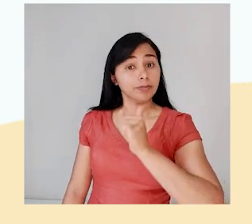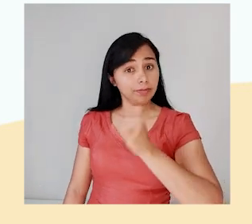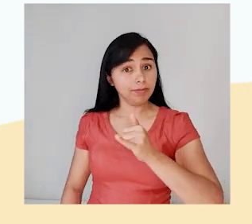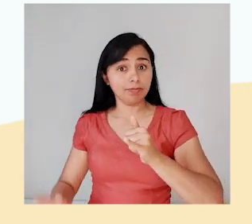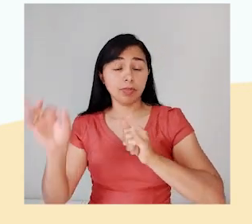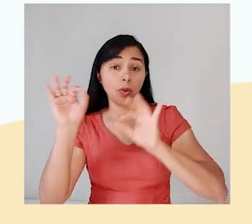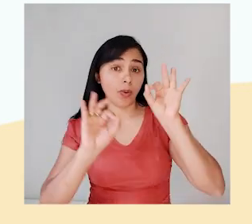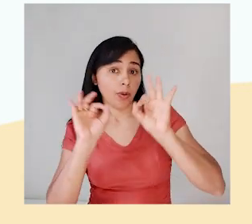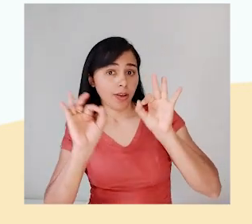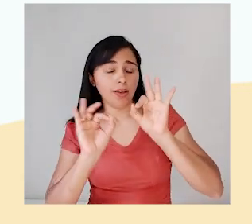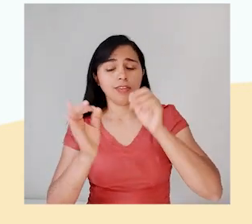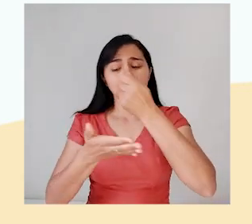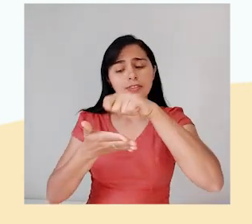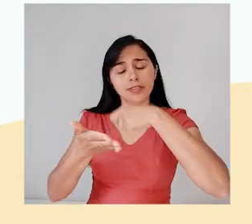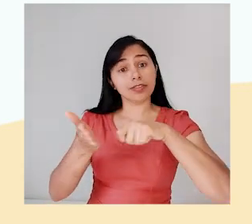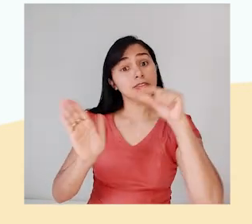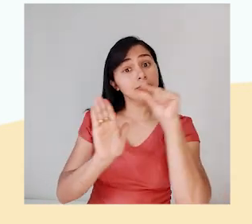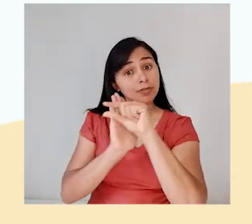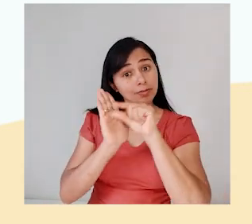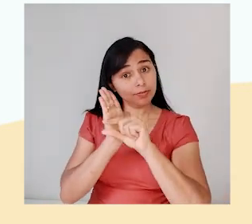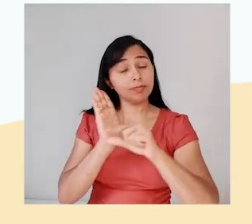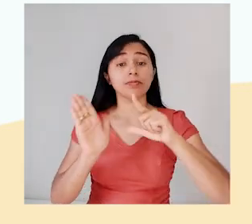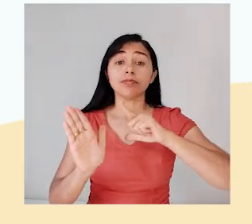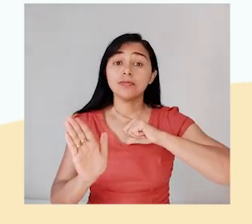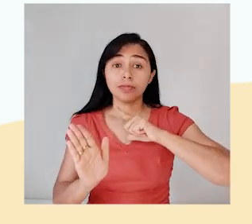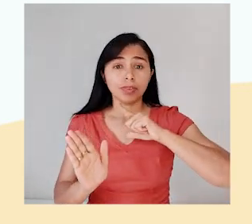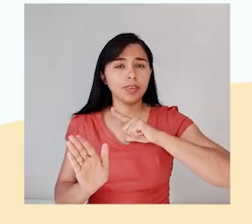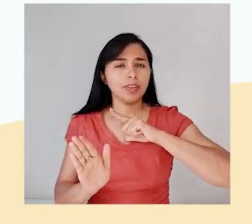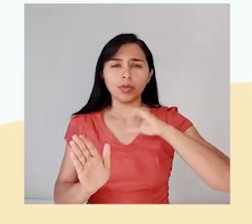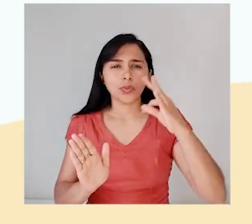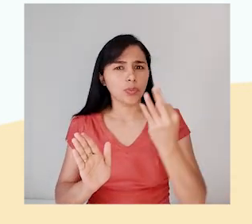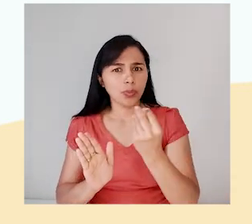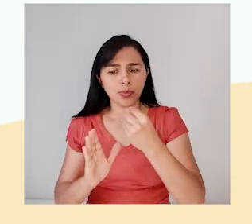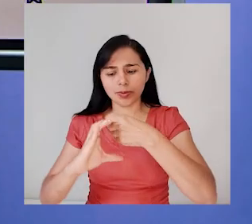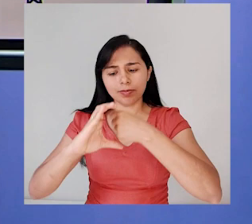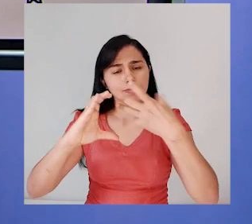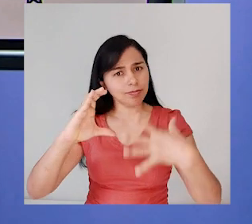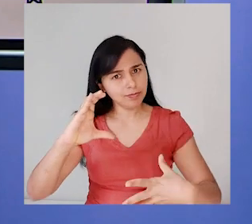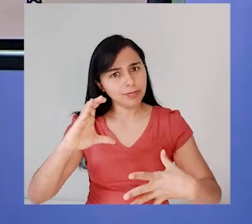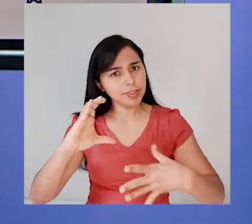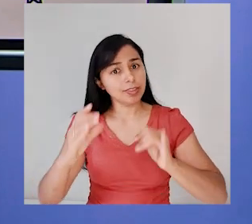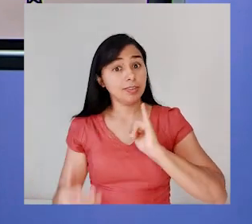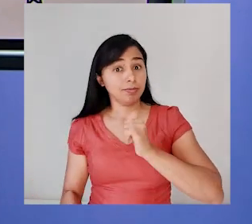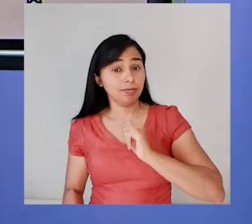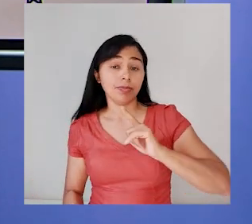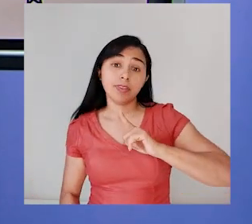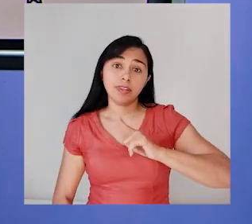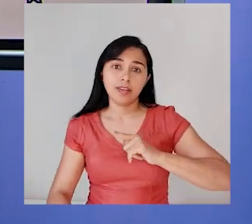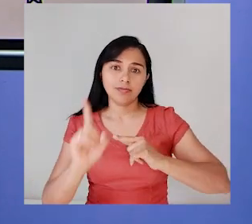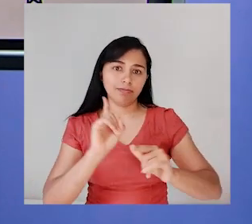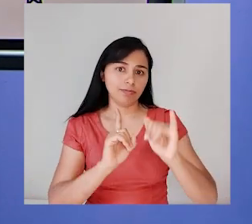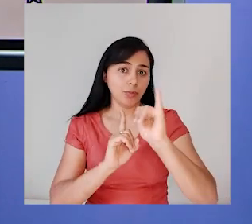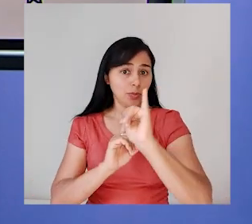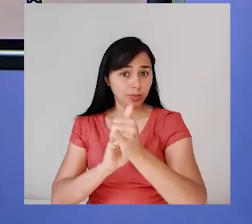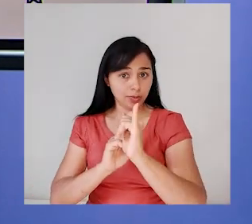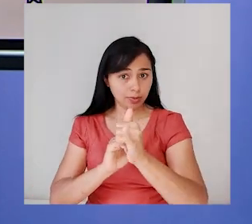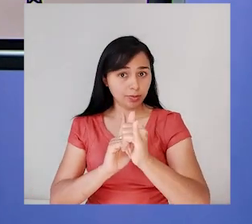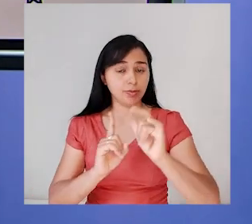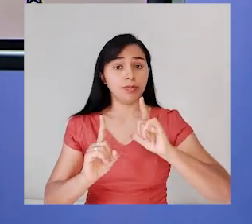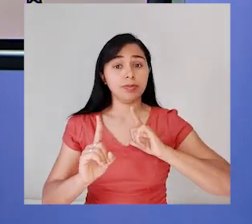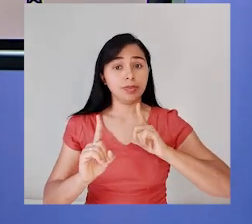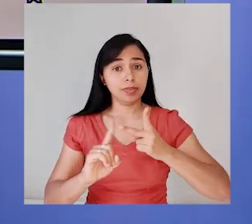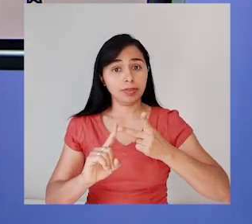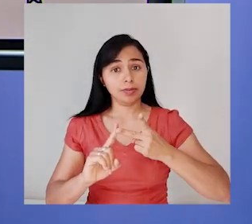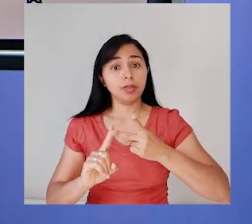as características do gênero narrativo. Tem narrador, tem personagem, tem tempo e tem espaço. Eu trouxe para vocês